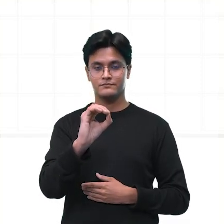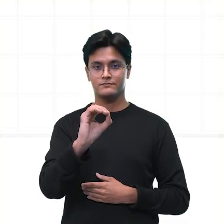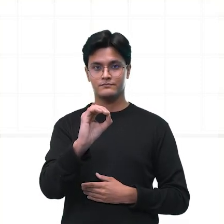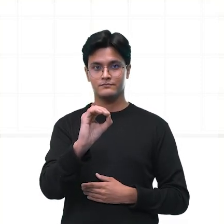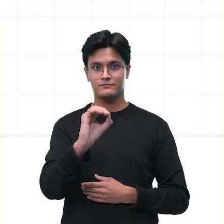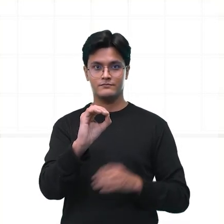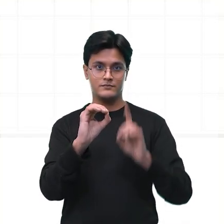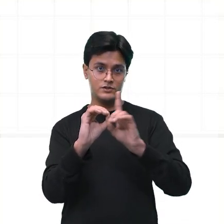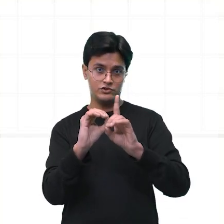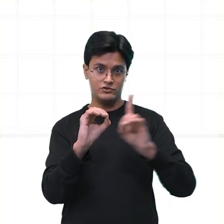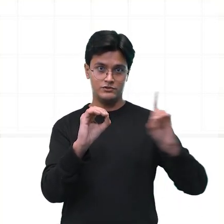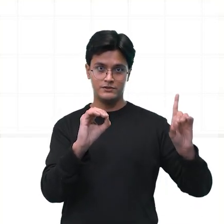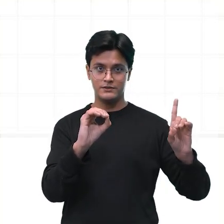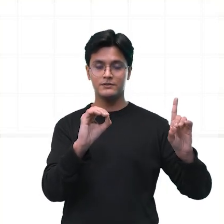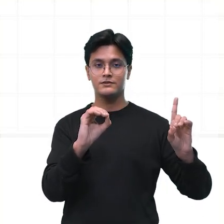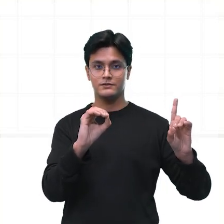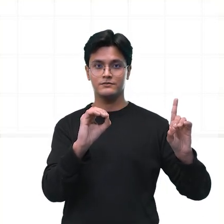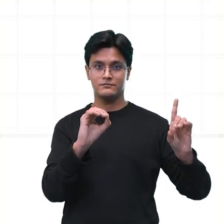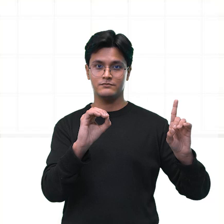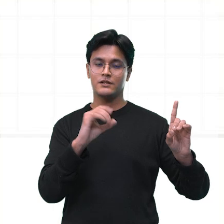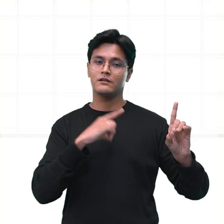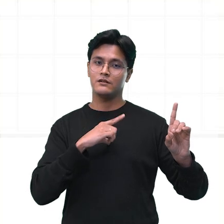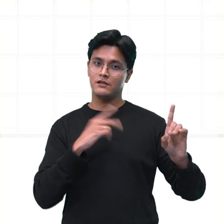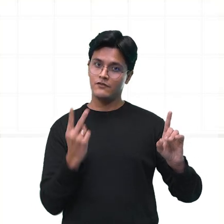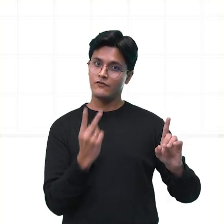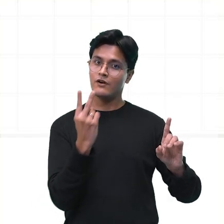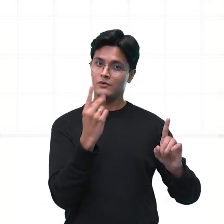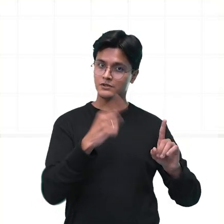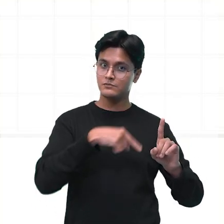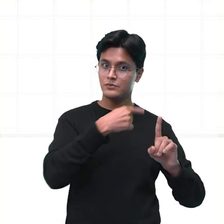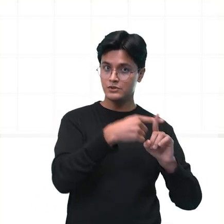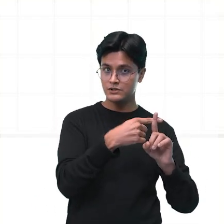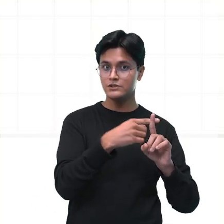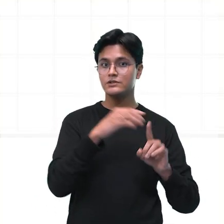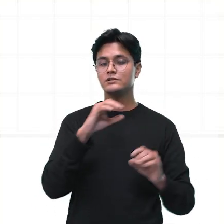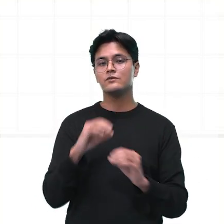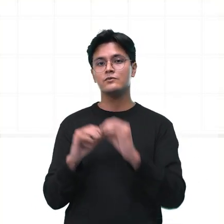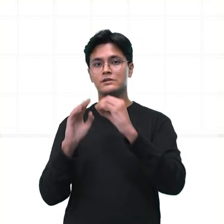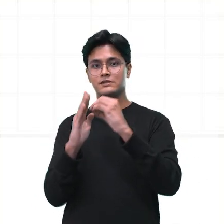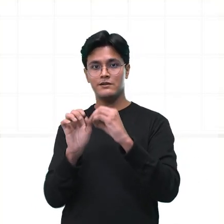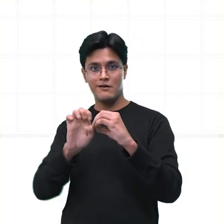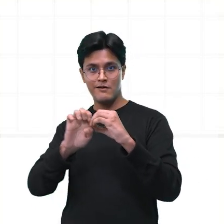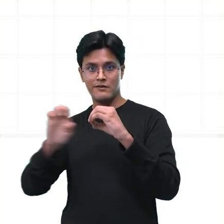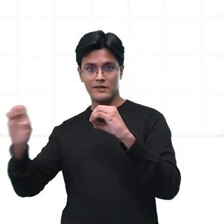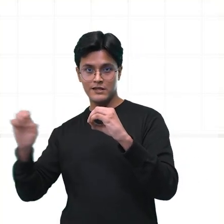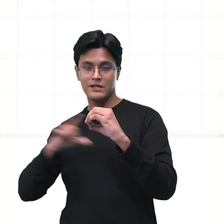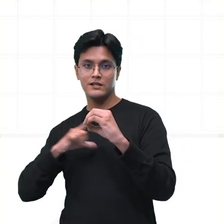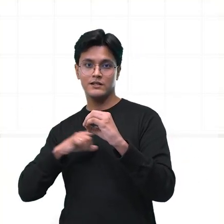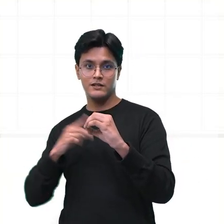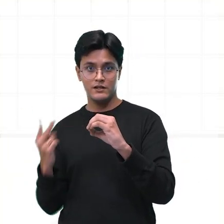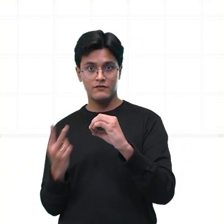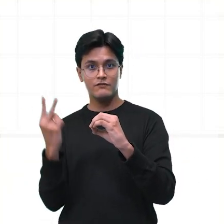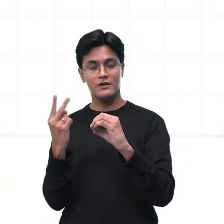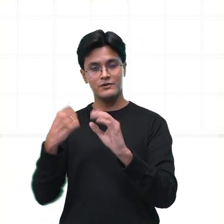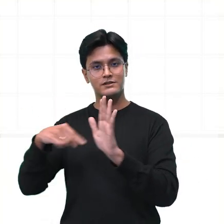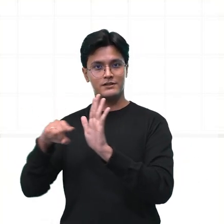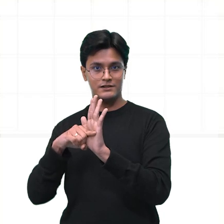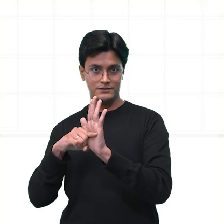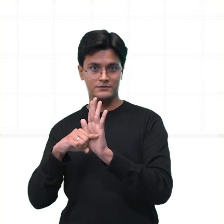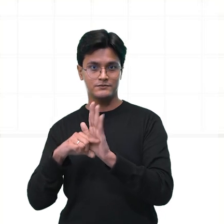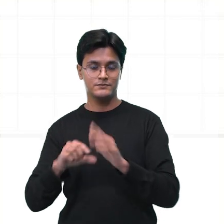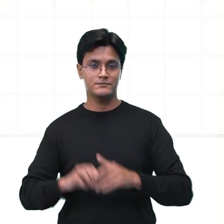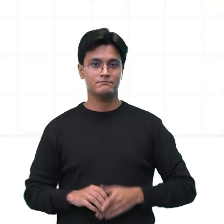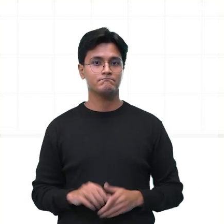pra direita nós temos os valores positivos e paraa esquerda nós temos os valores negativos